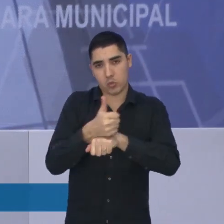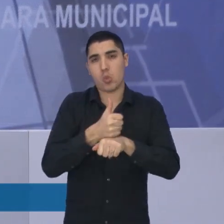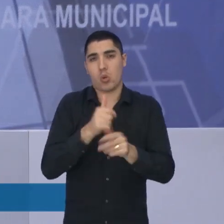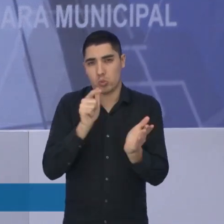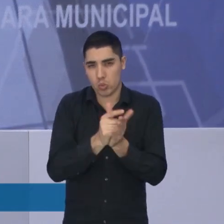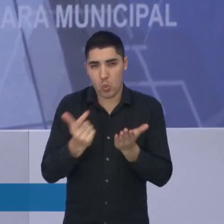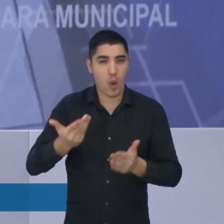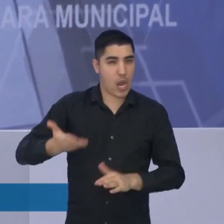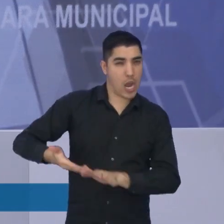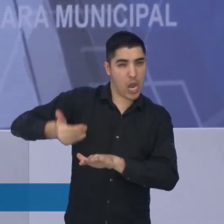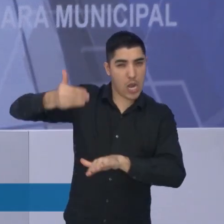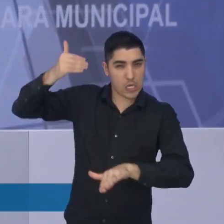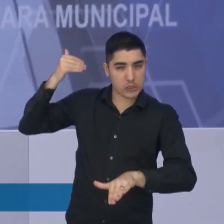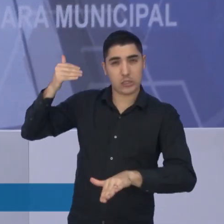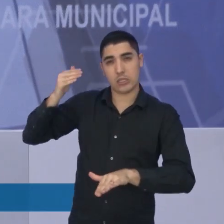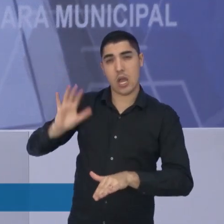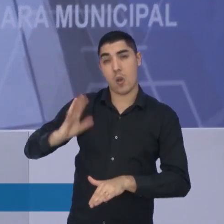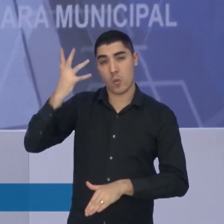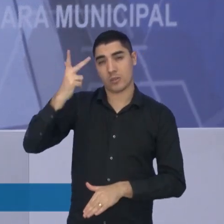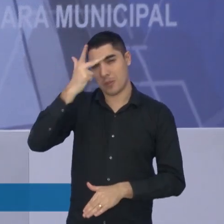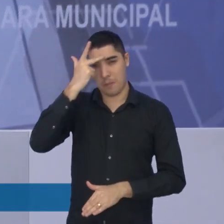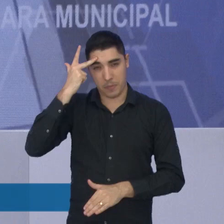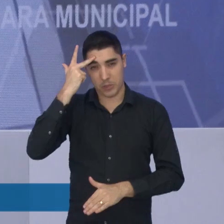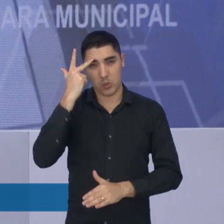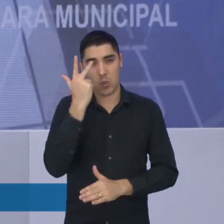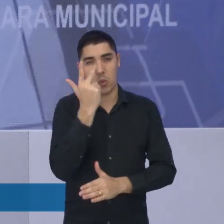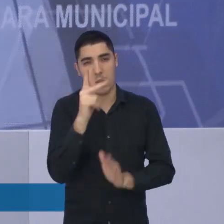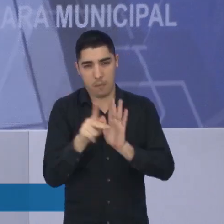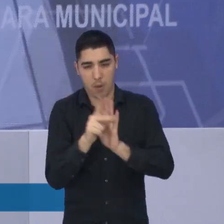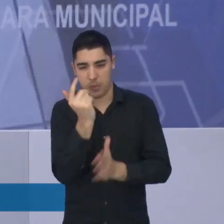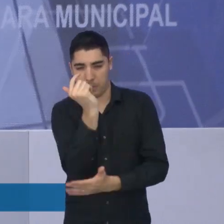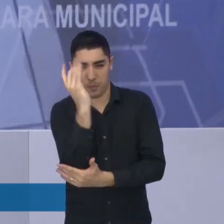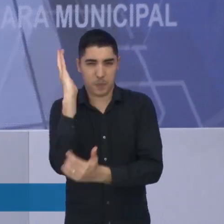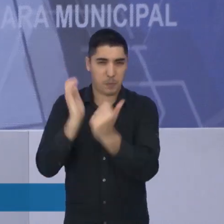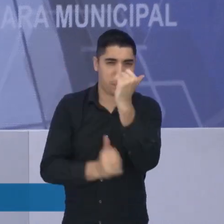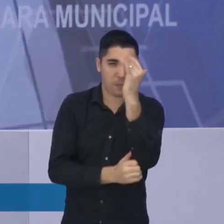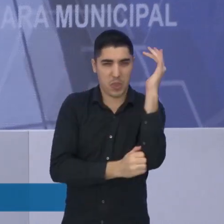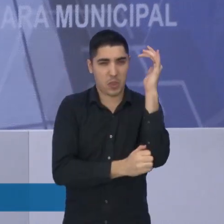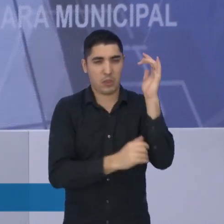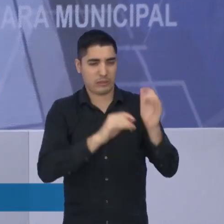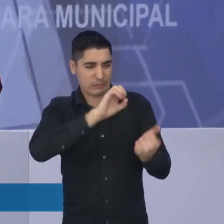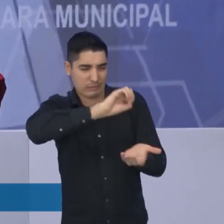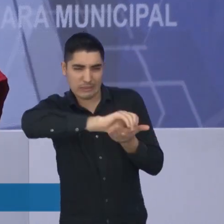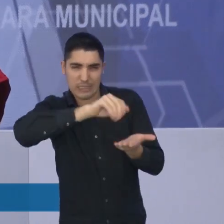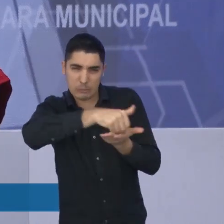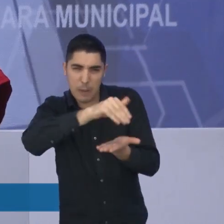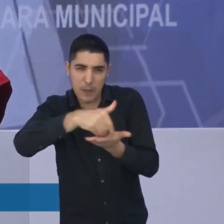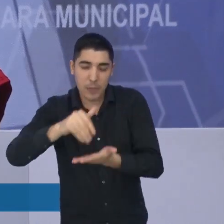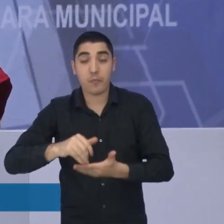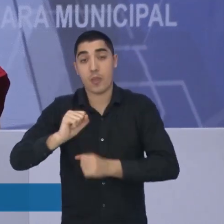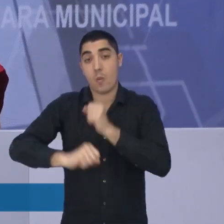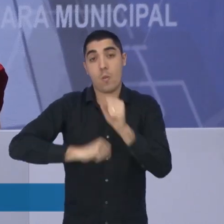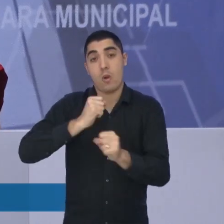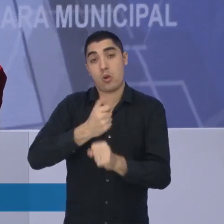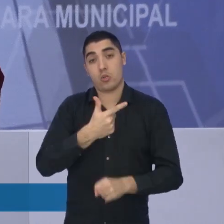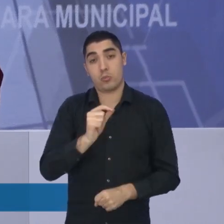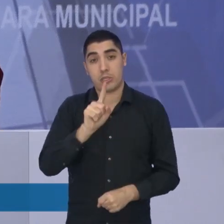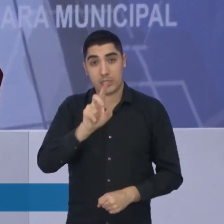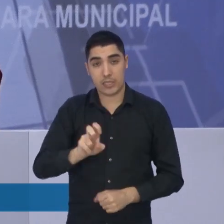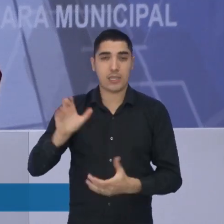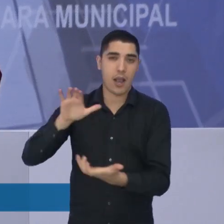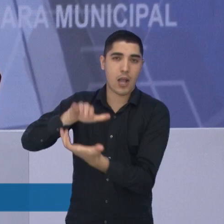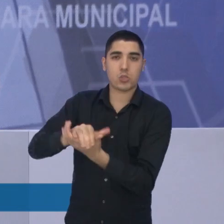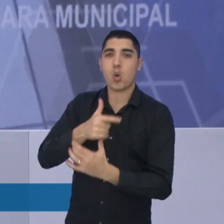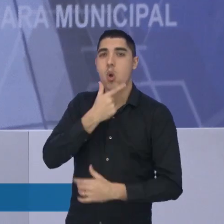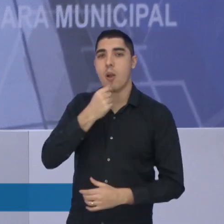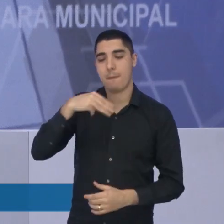despejo dos moradores do Pinheirinho dos Palmares. Em 2015, casou-se com Marco Antônio